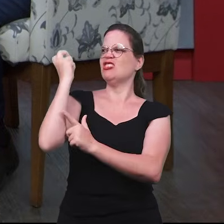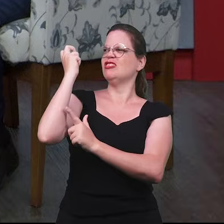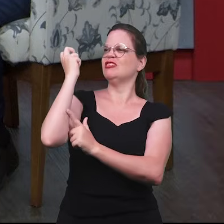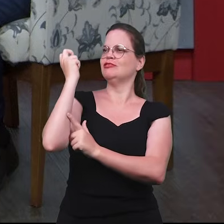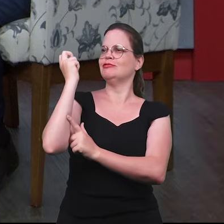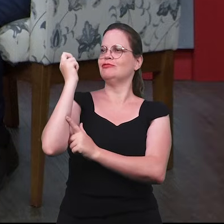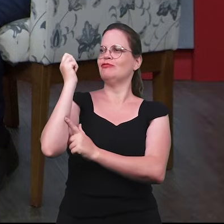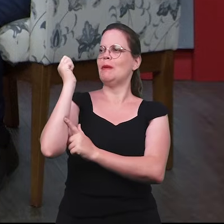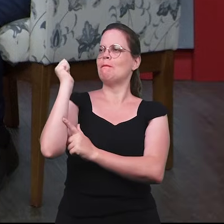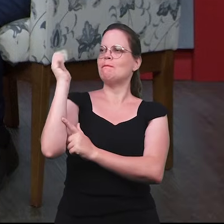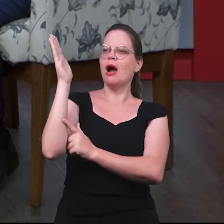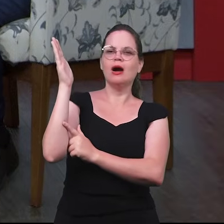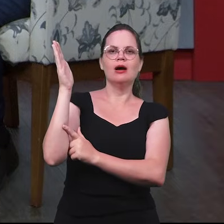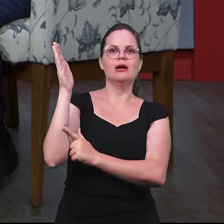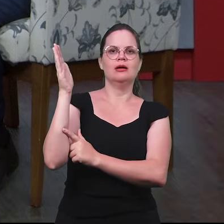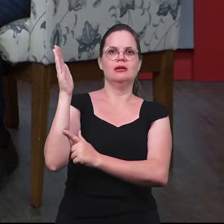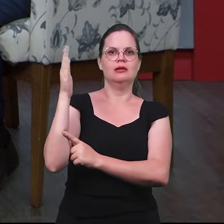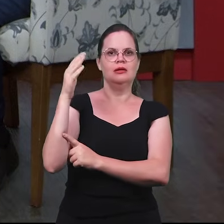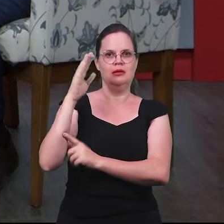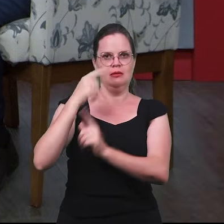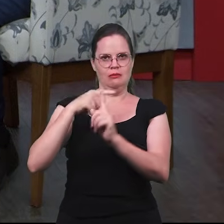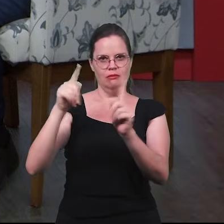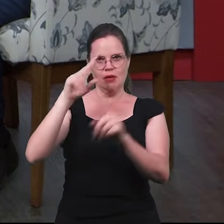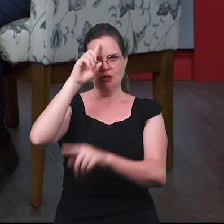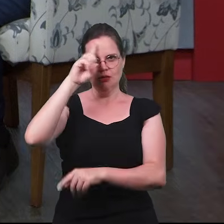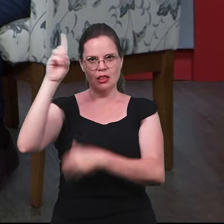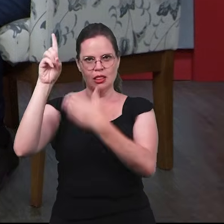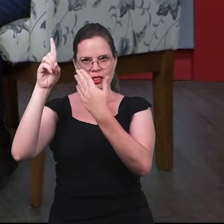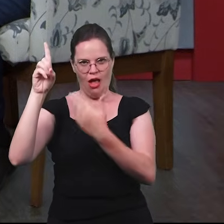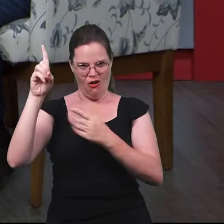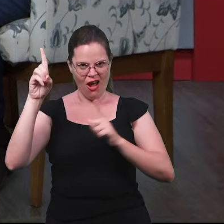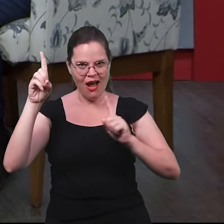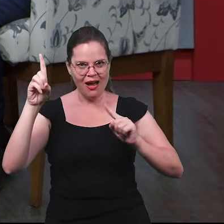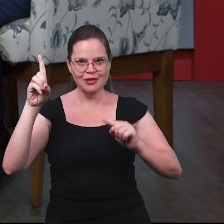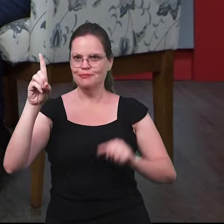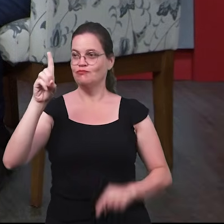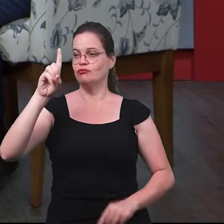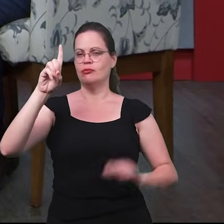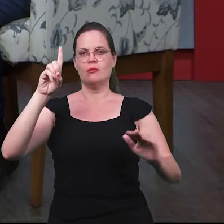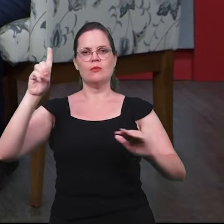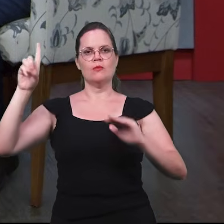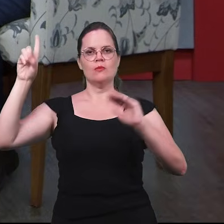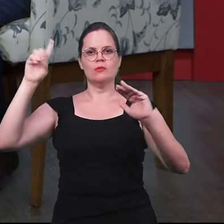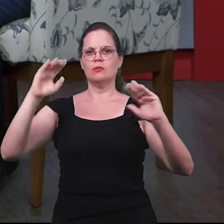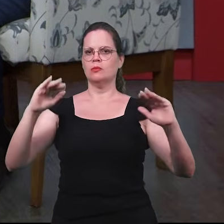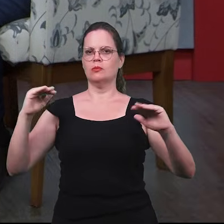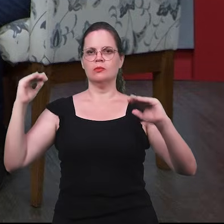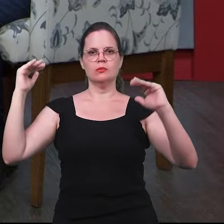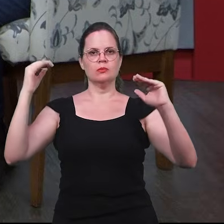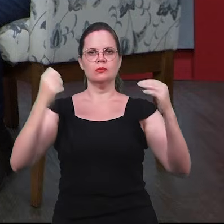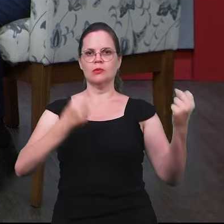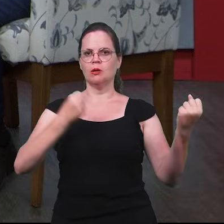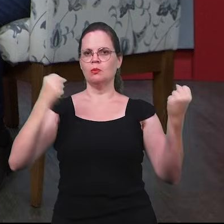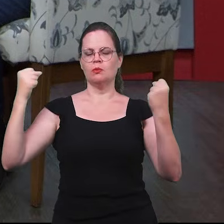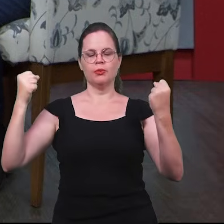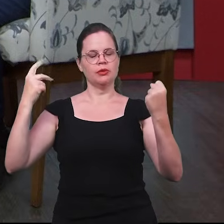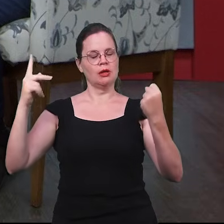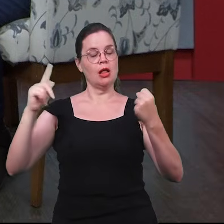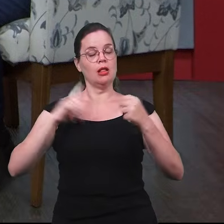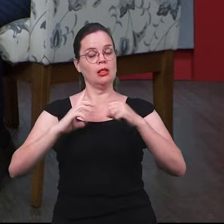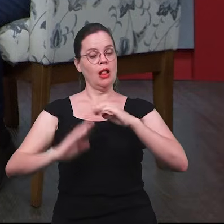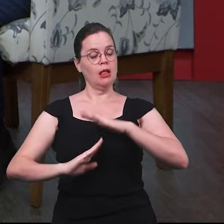Só que Deus é o Todo-Poderoso, Deus tem os seus limites. E aí nos faz